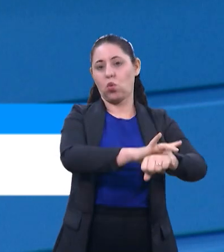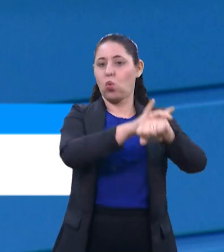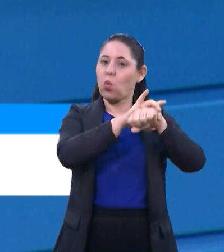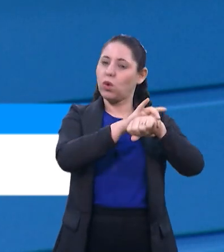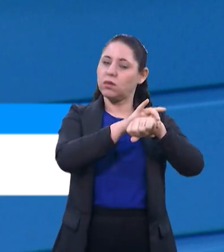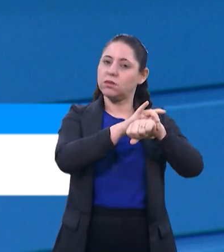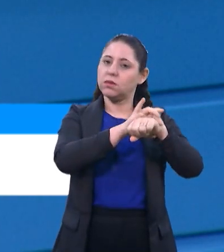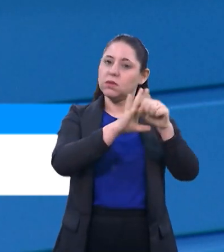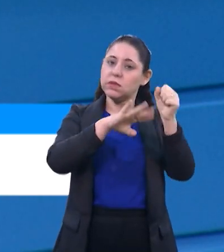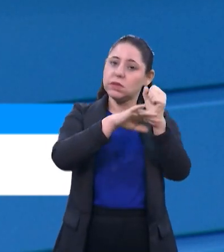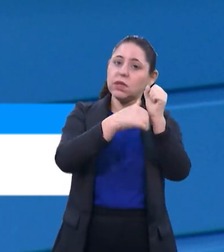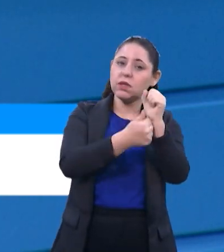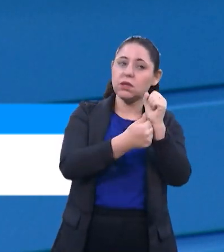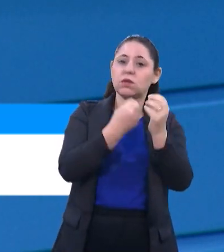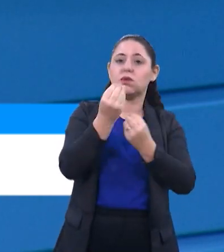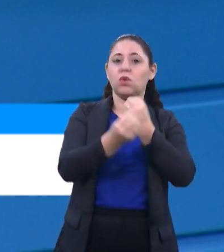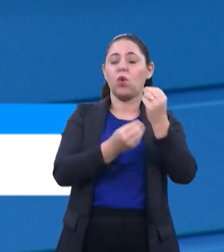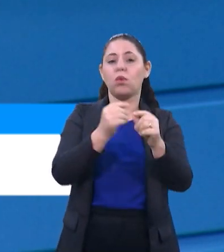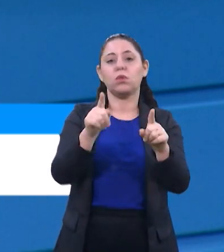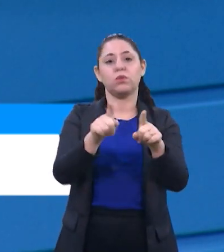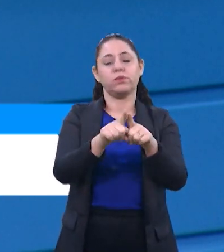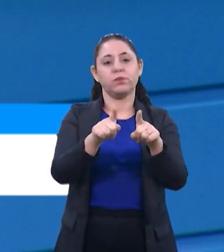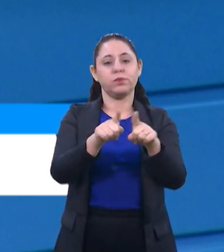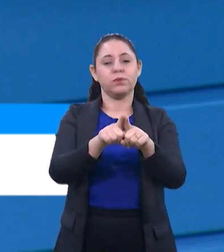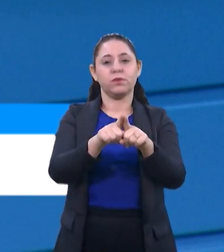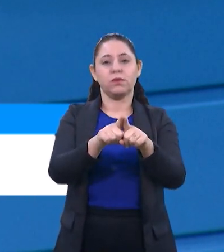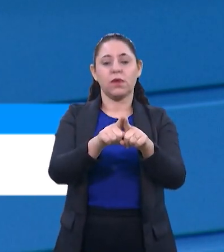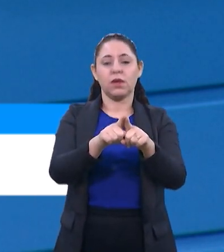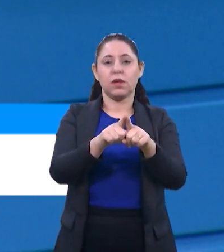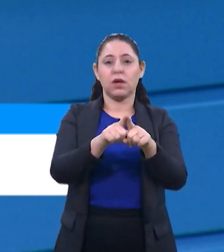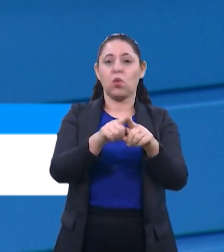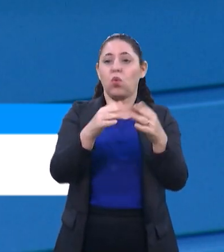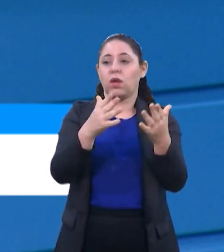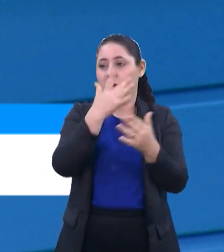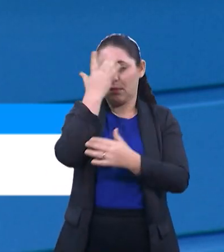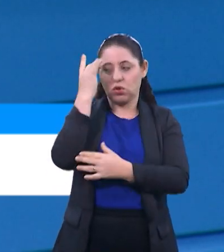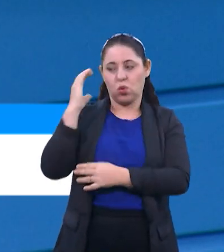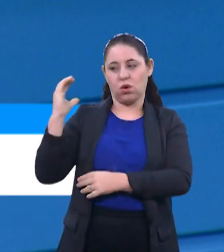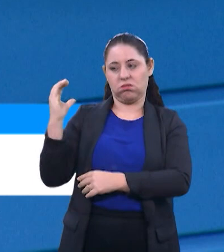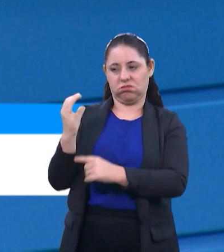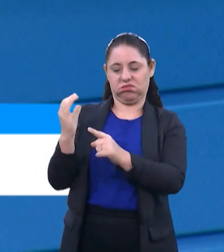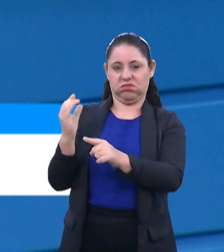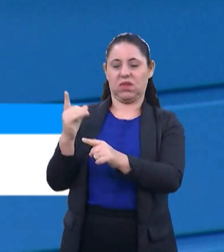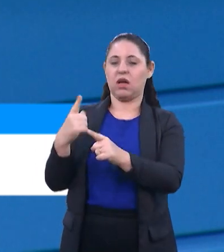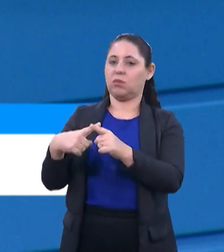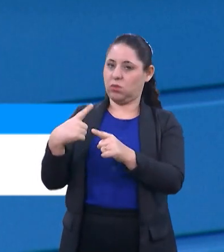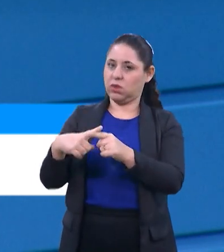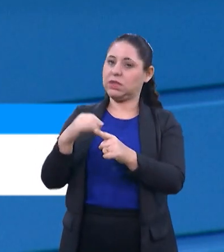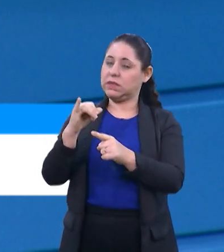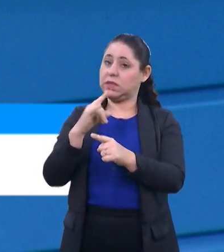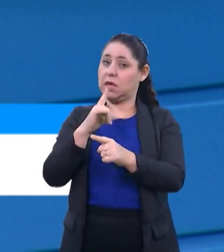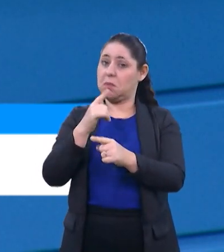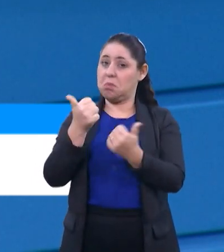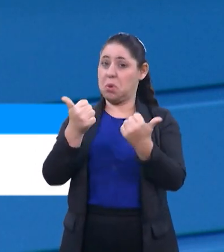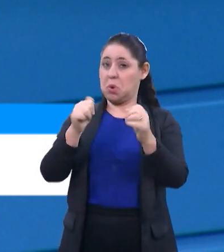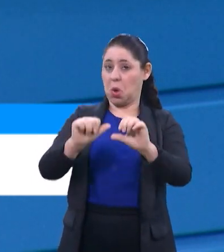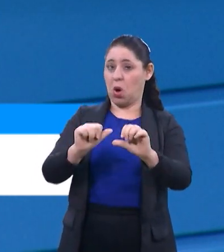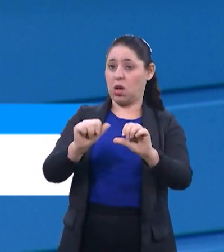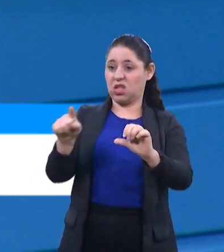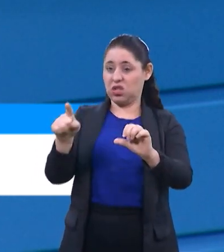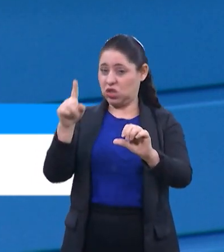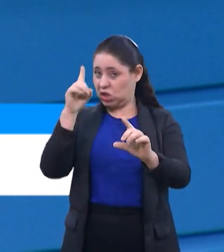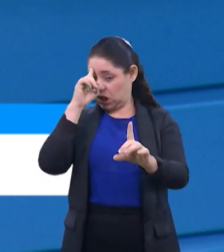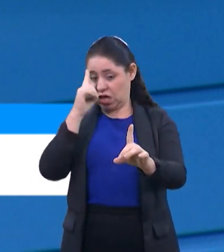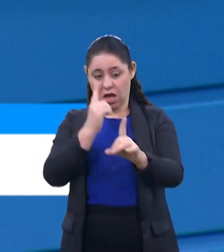de sigilo e a forma de abordagem ao violentador, porque senão